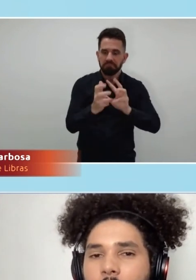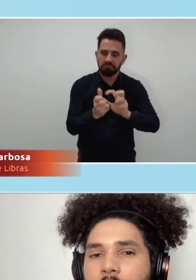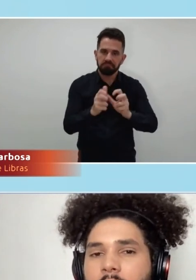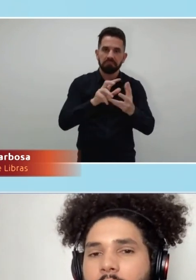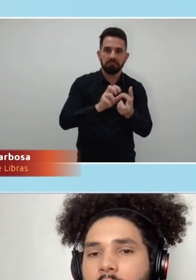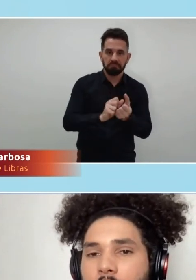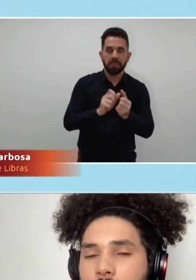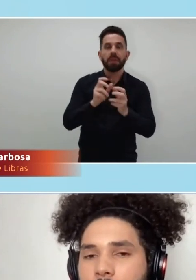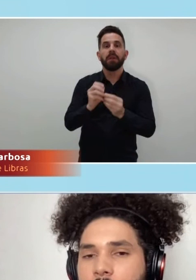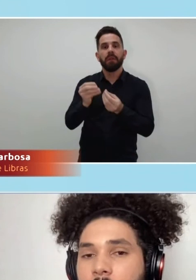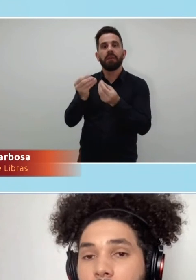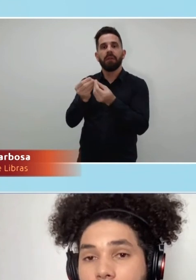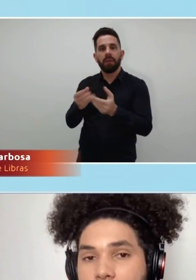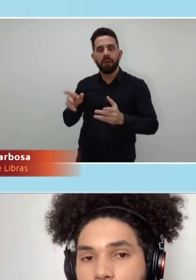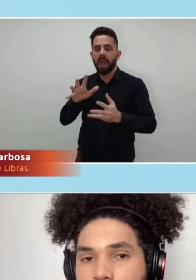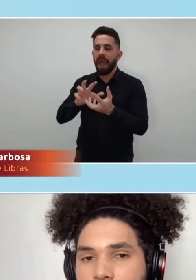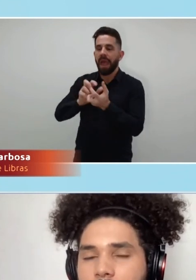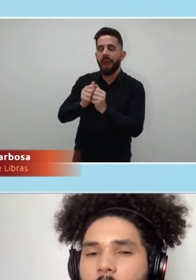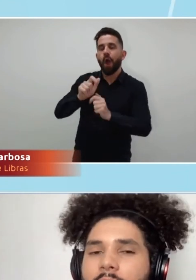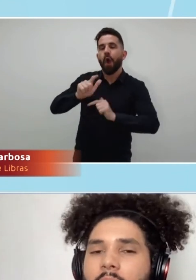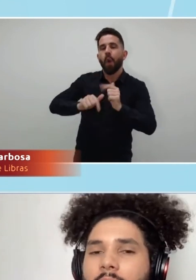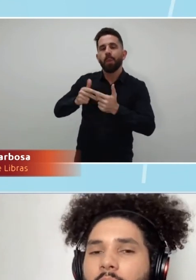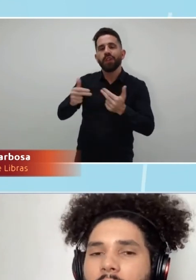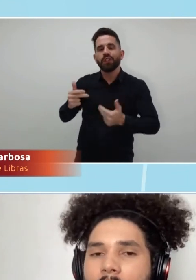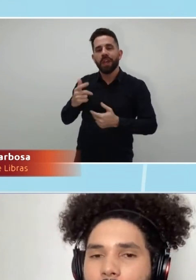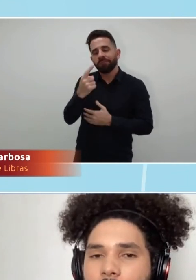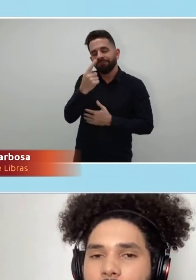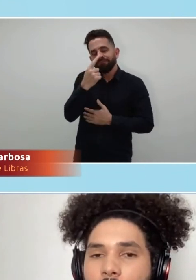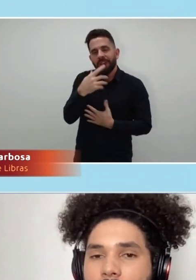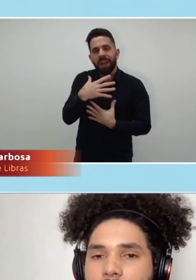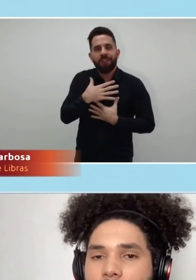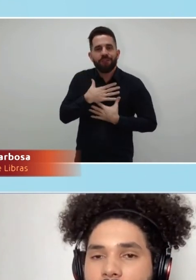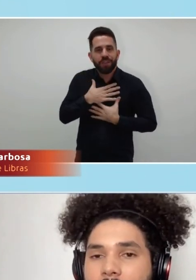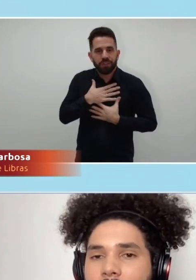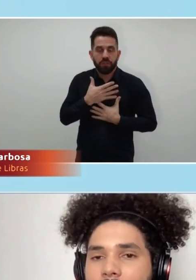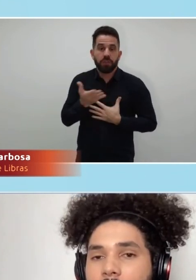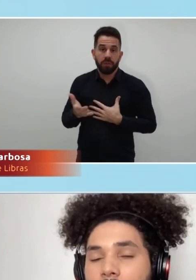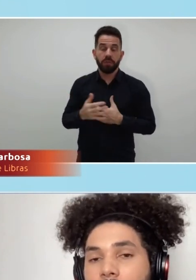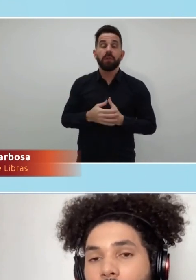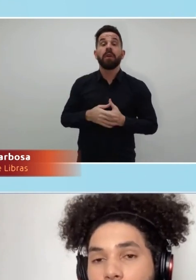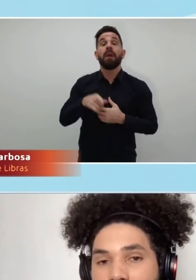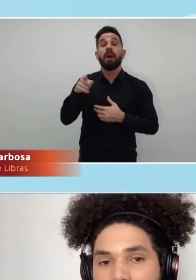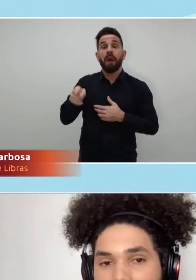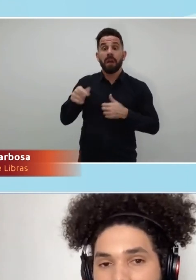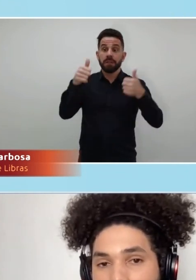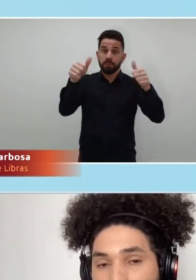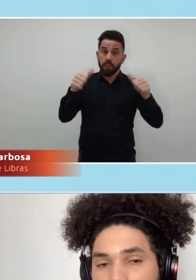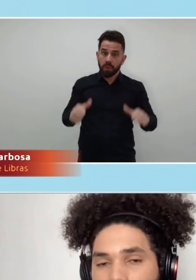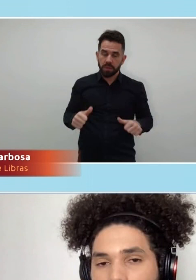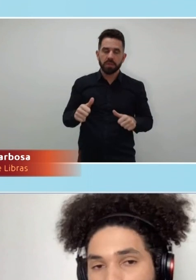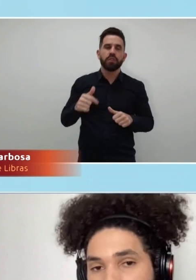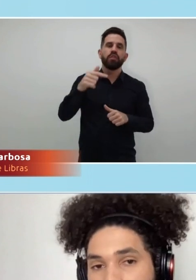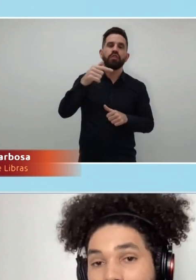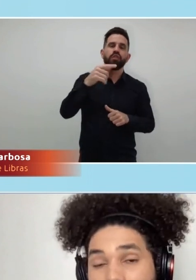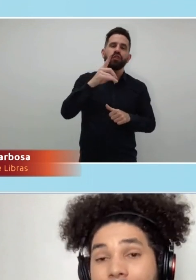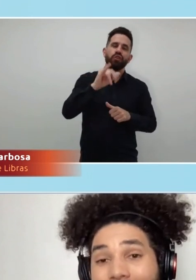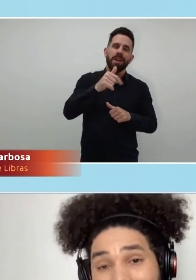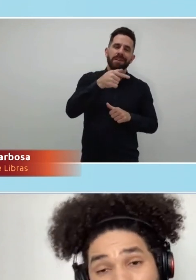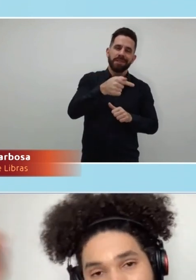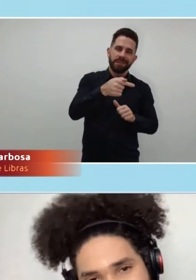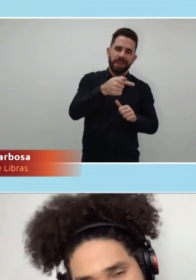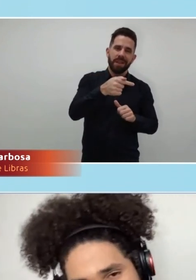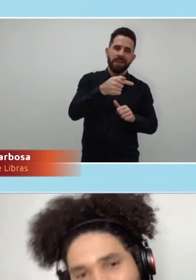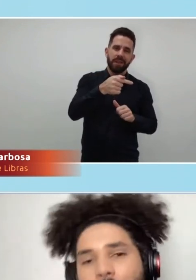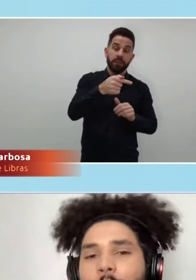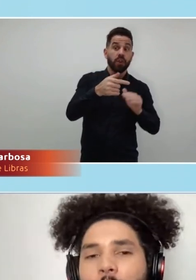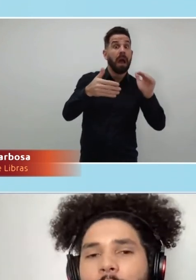inédita Objetos Afetivos. A exposição Relatos pode ser visitada do dia 7 de outubro, até o